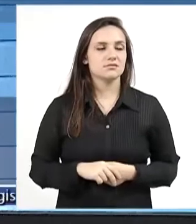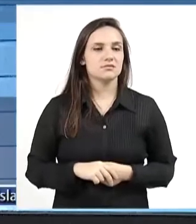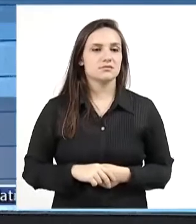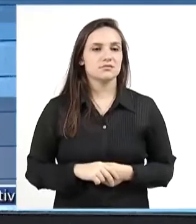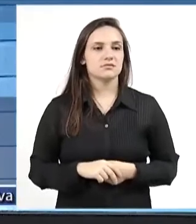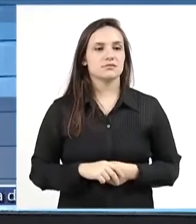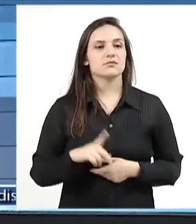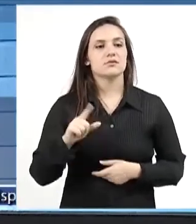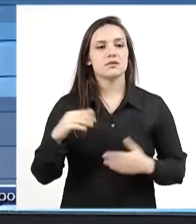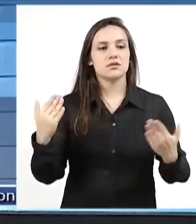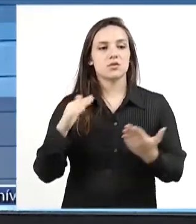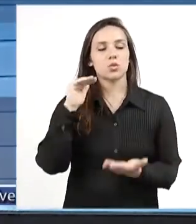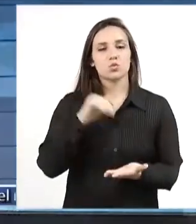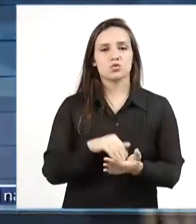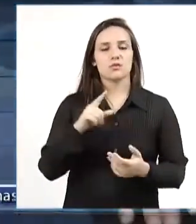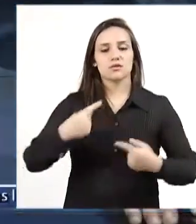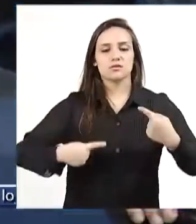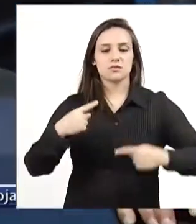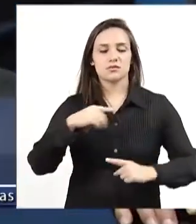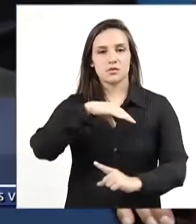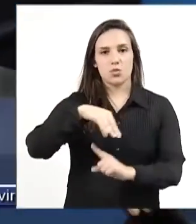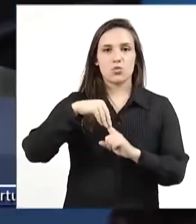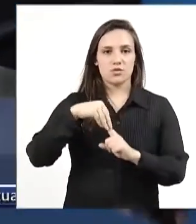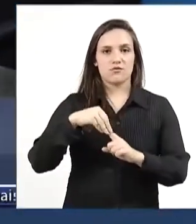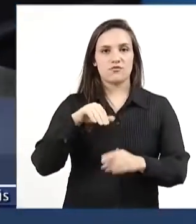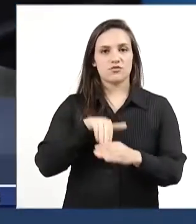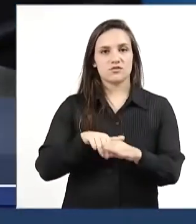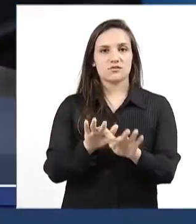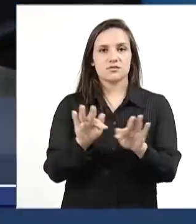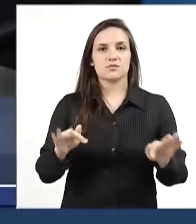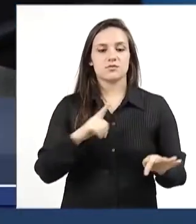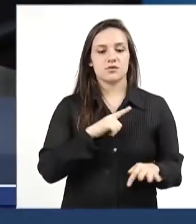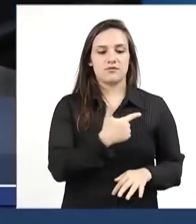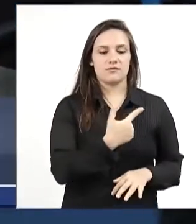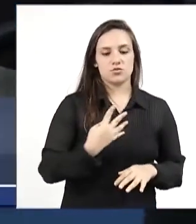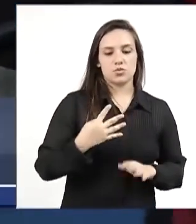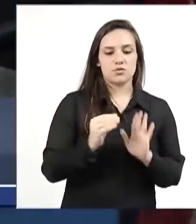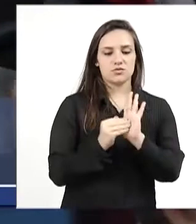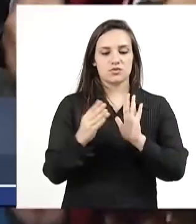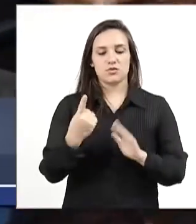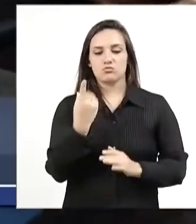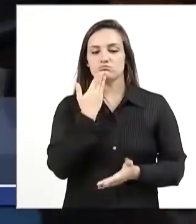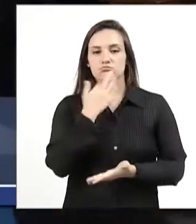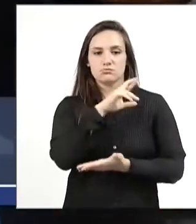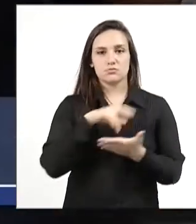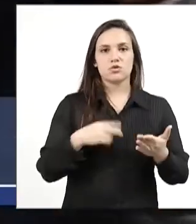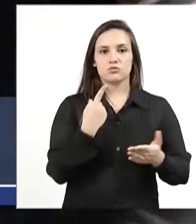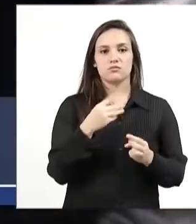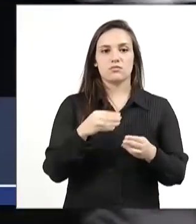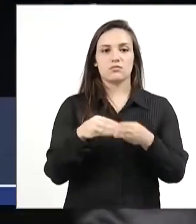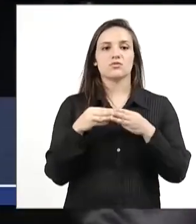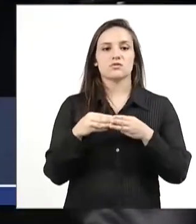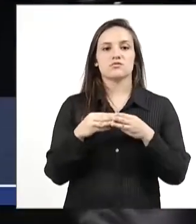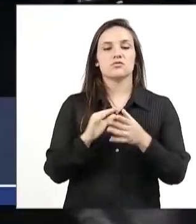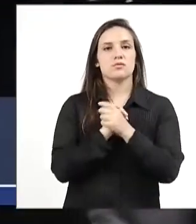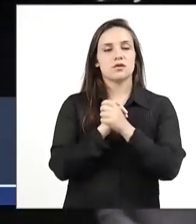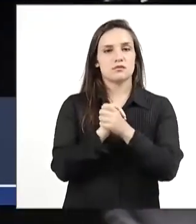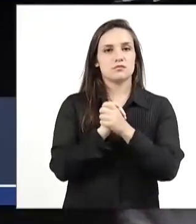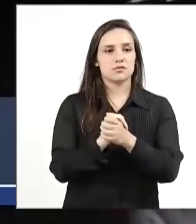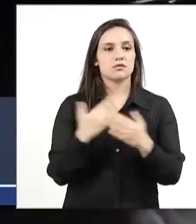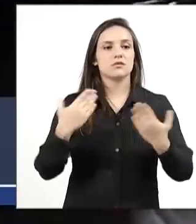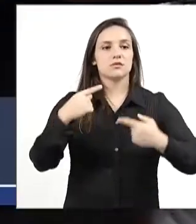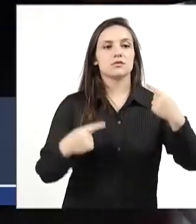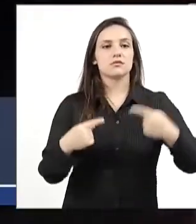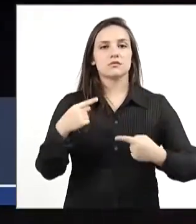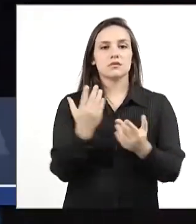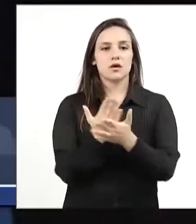Item 3, em discussão única e votação simbólica. 24 indicações, um requerimento, moção de congratulação. Em